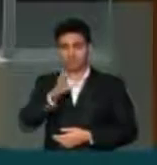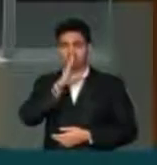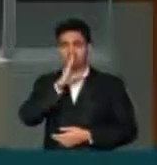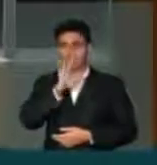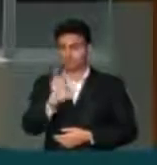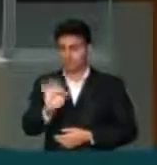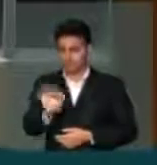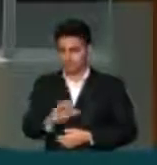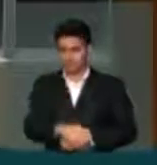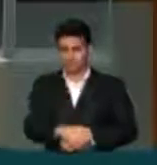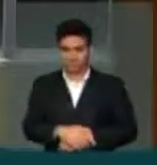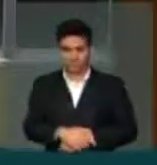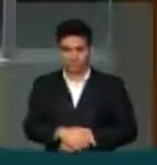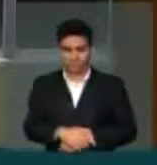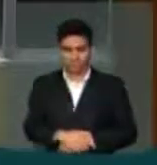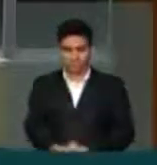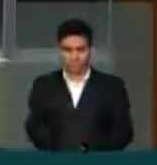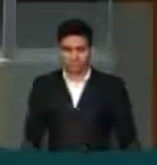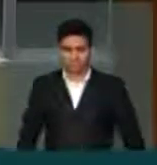ameaça